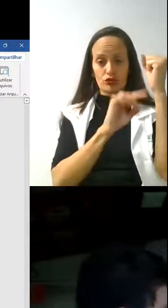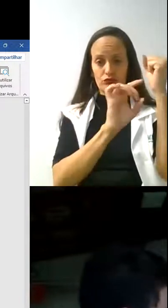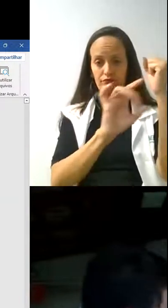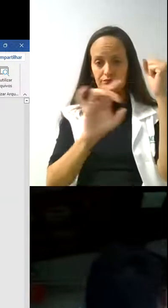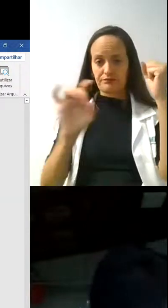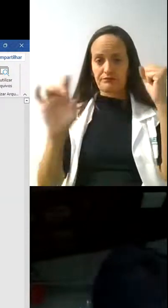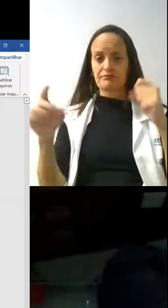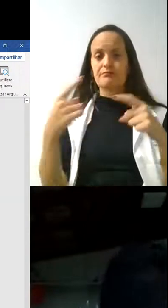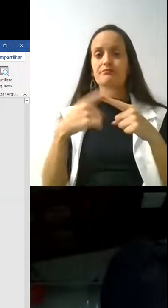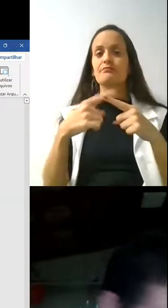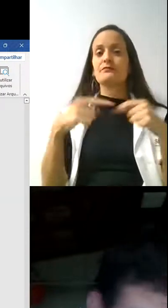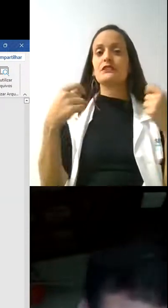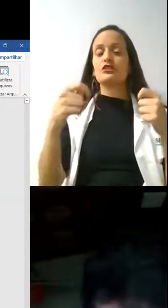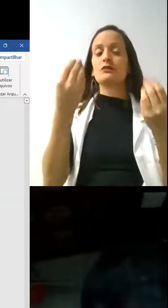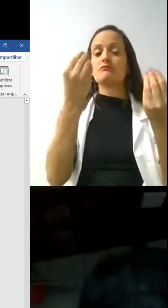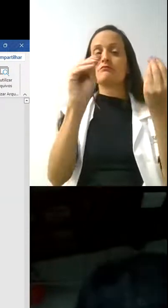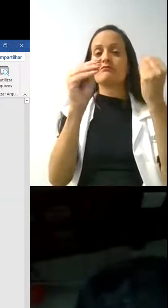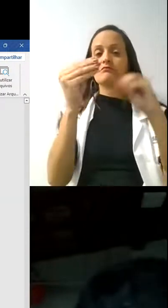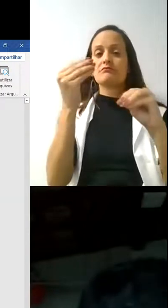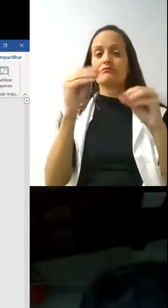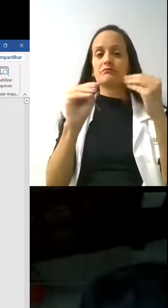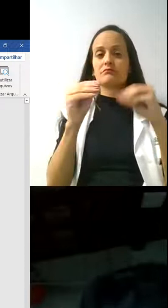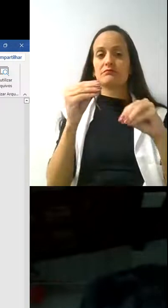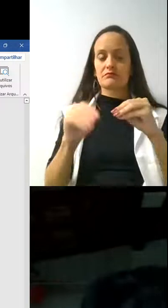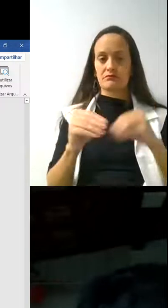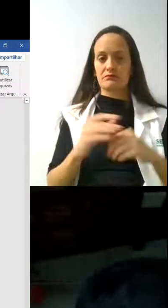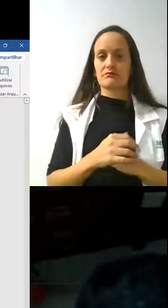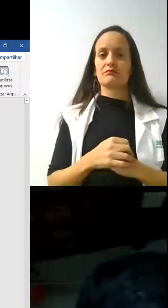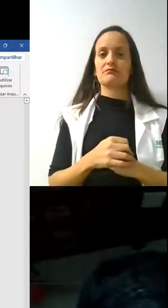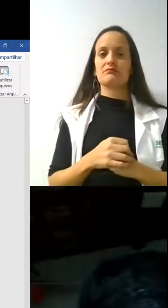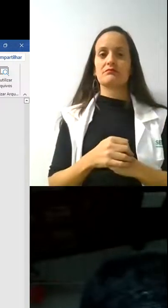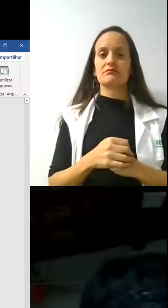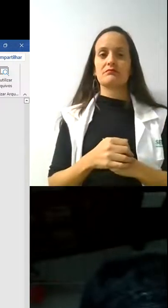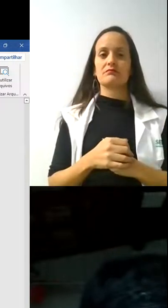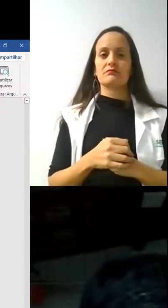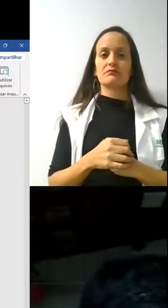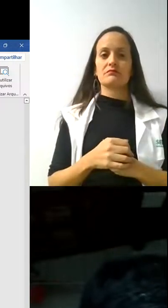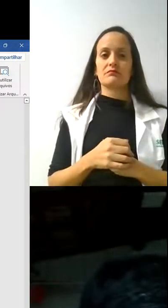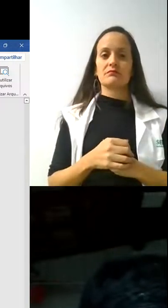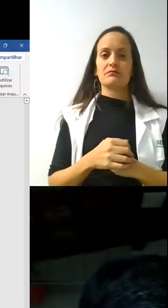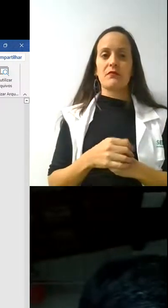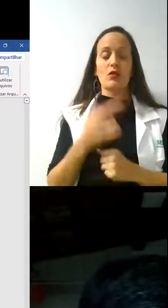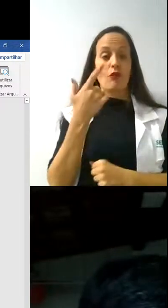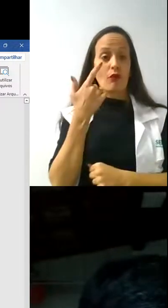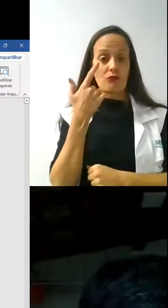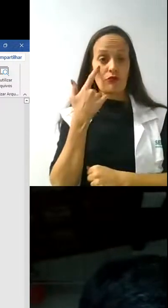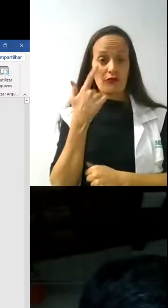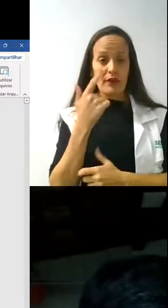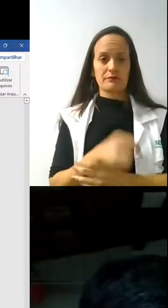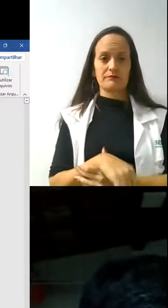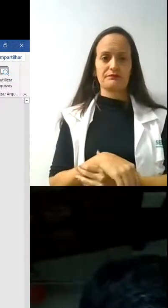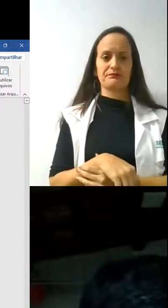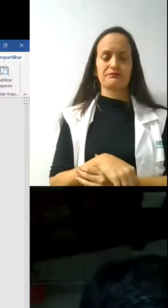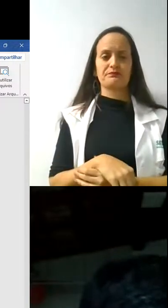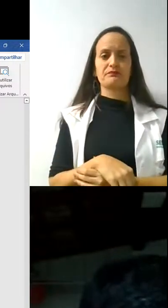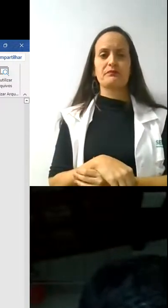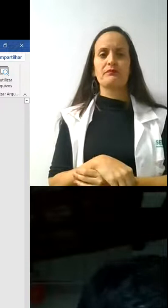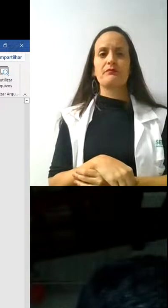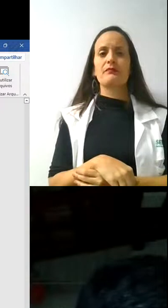para a gente poder preencher, né, a questão do cadastrado e do projetado, beleza? Então, vamos para o primeiro aqui, ó. Então, ó, existe uma